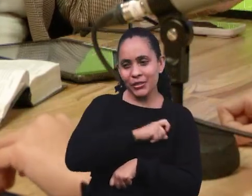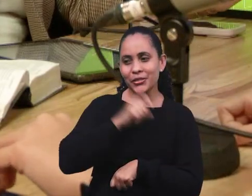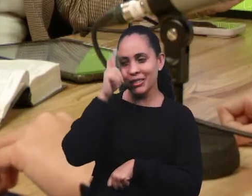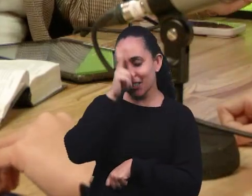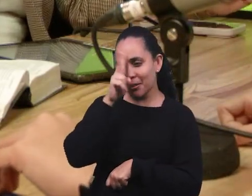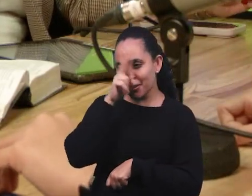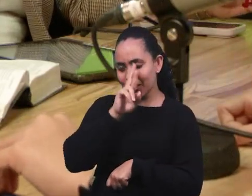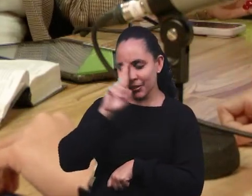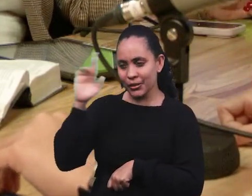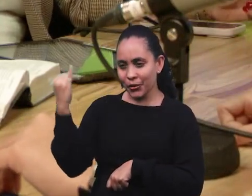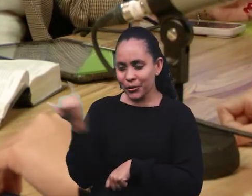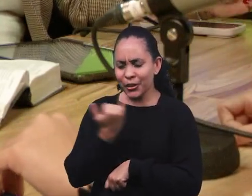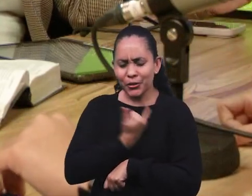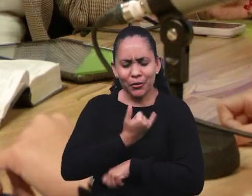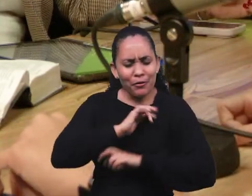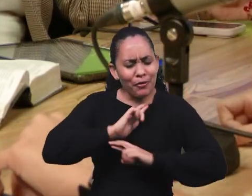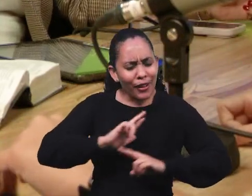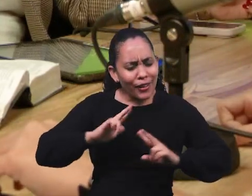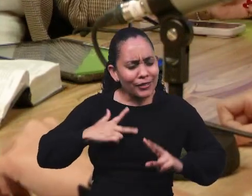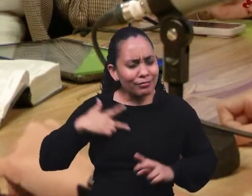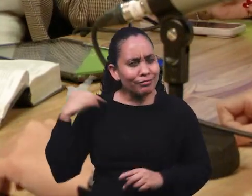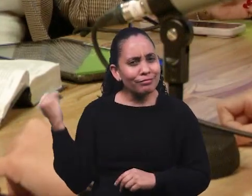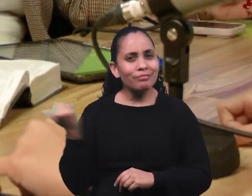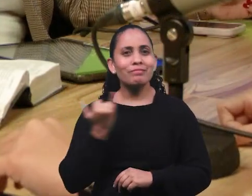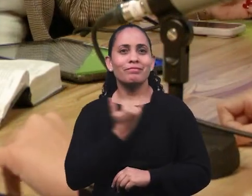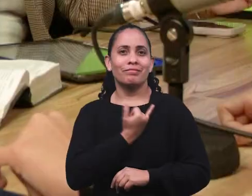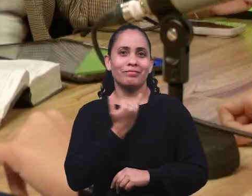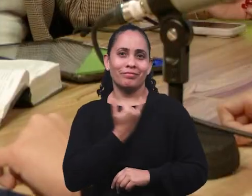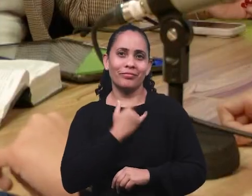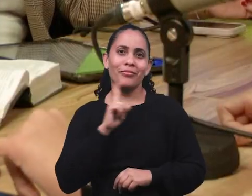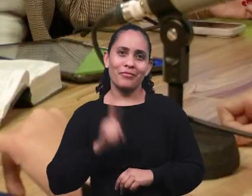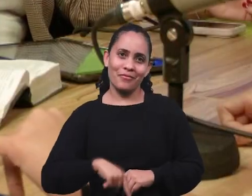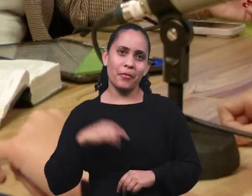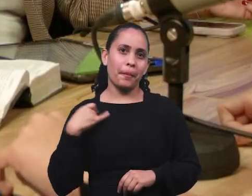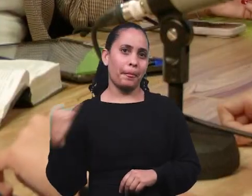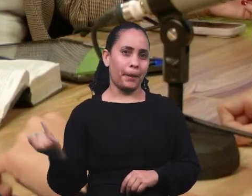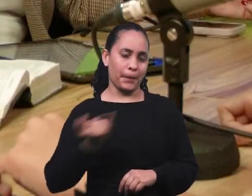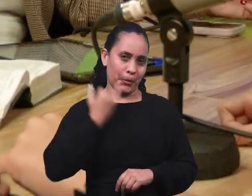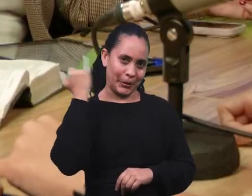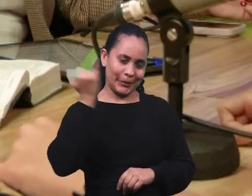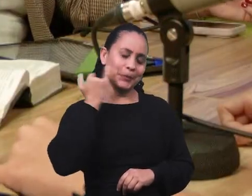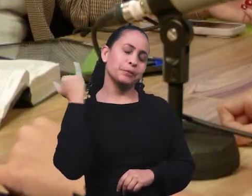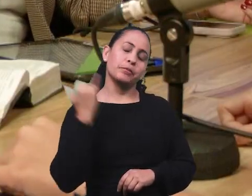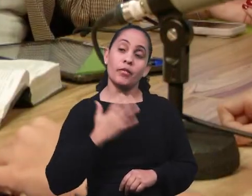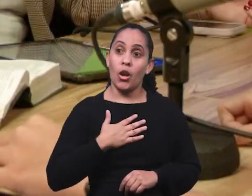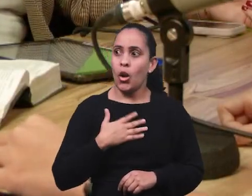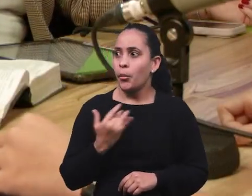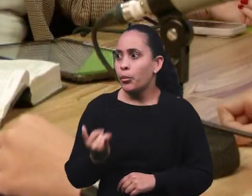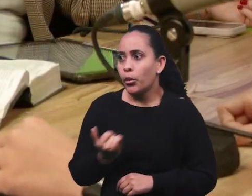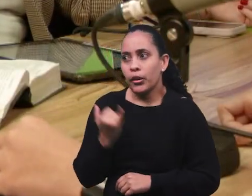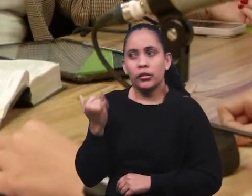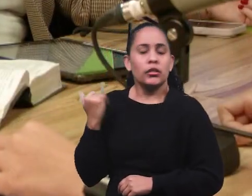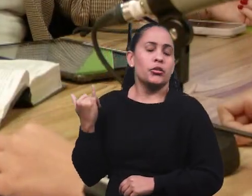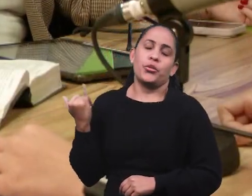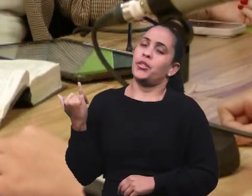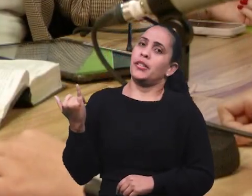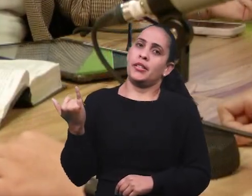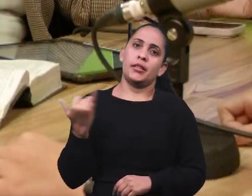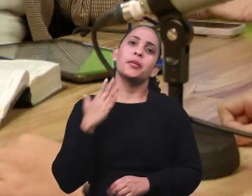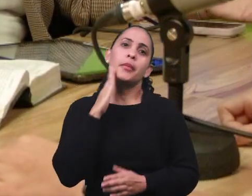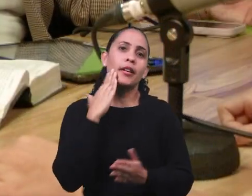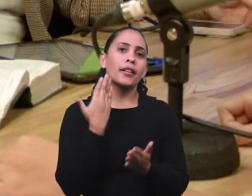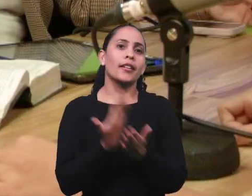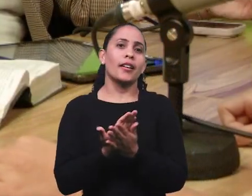difíceis, você lembra que o Senhor já falou com você várias vezes. E como é importante, né? Tremendo. Muito Como importante. é